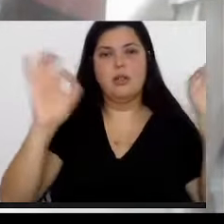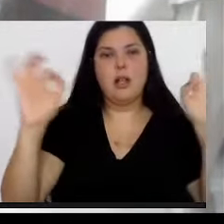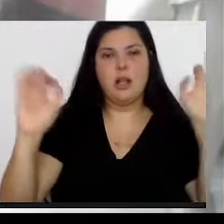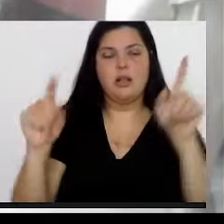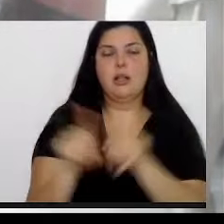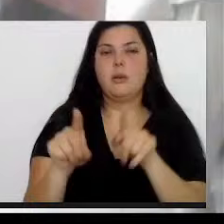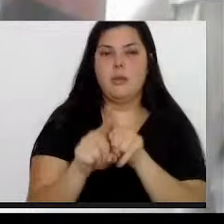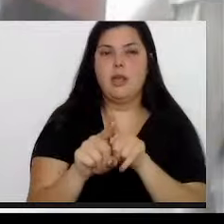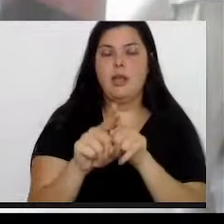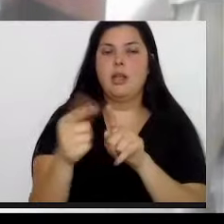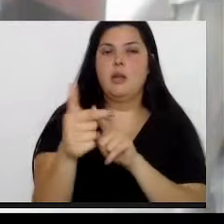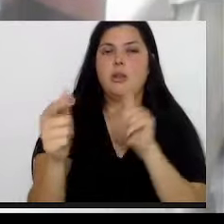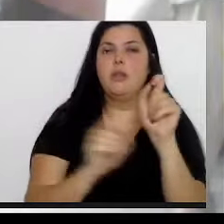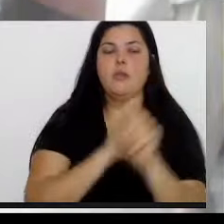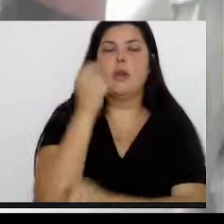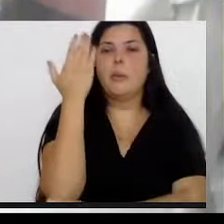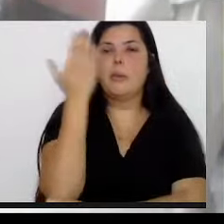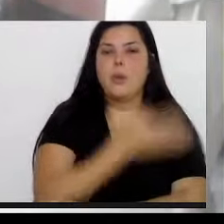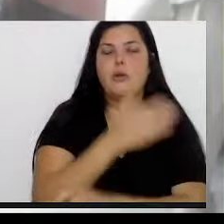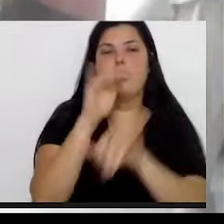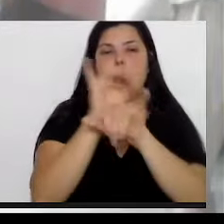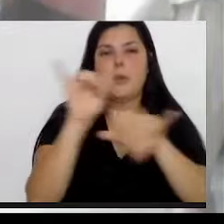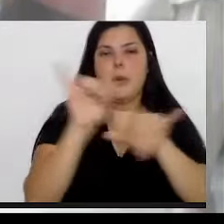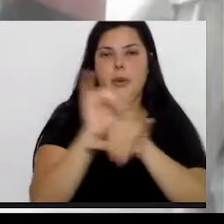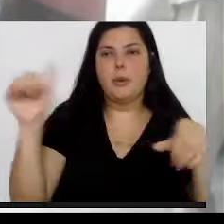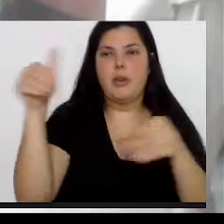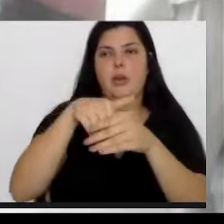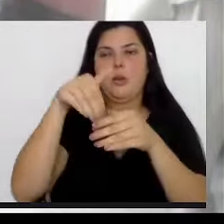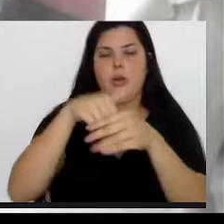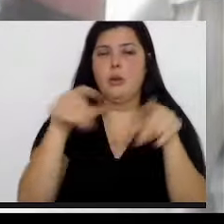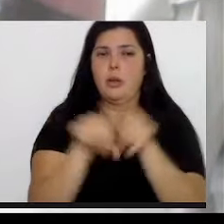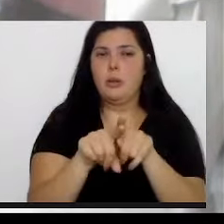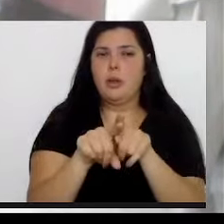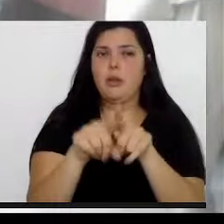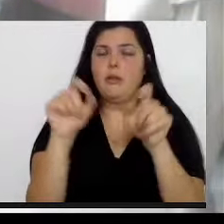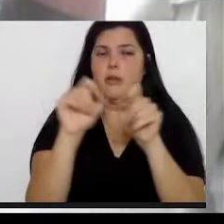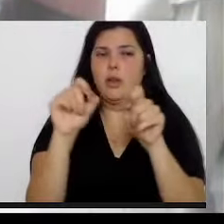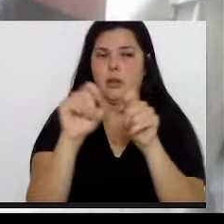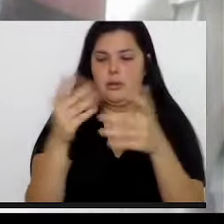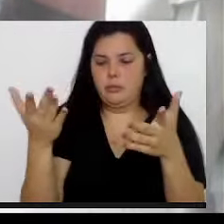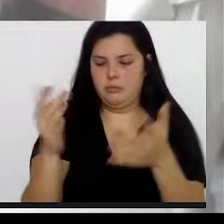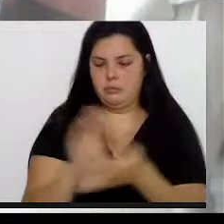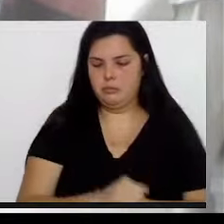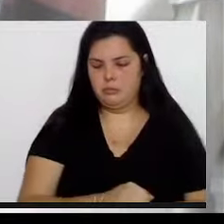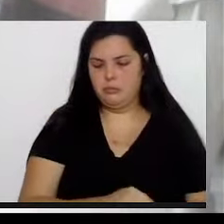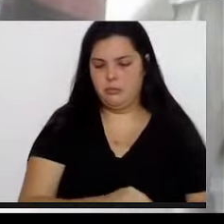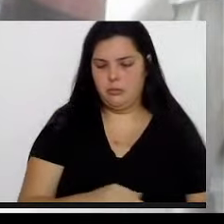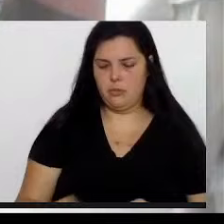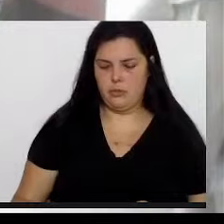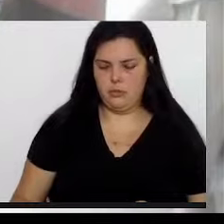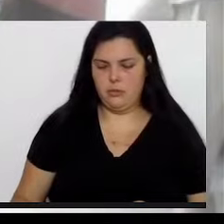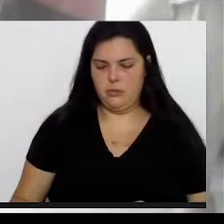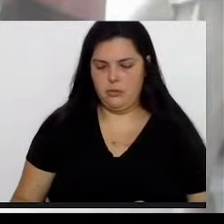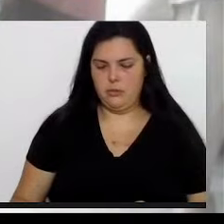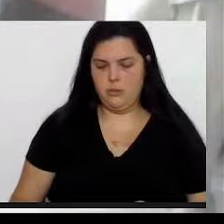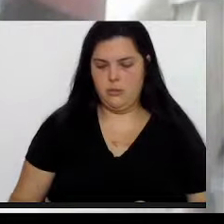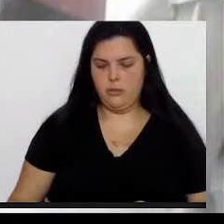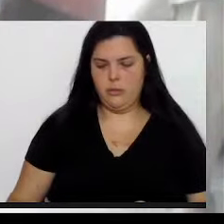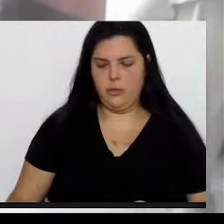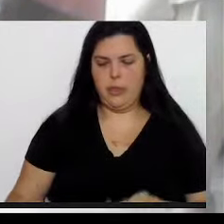não houve nenhuma evidência de propaganda eleitoral realizada. E o que chama